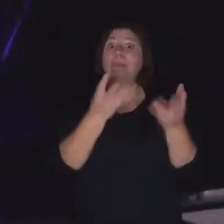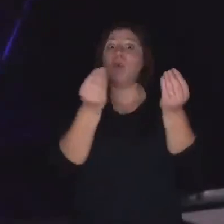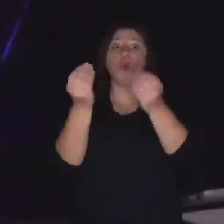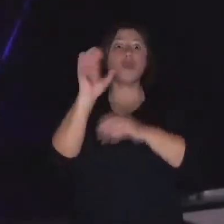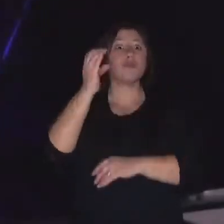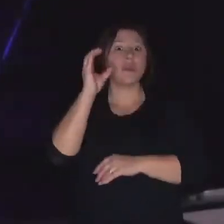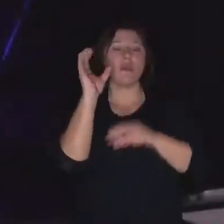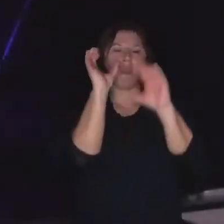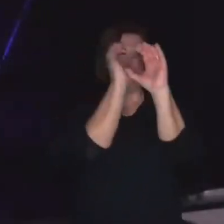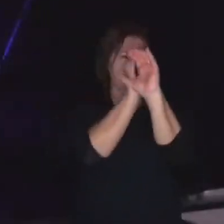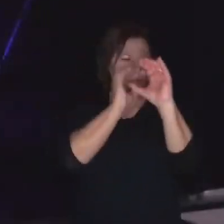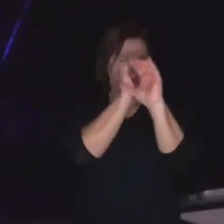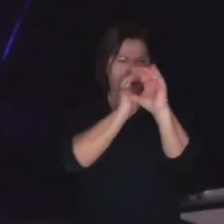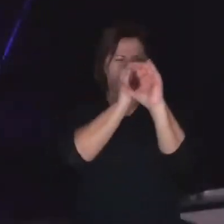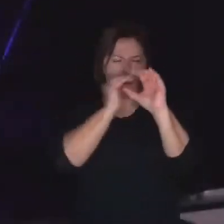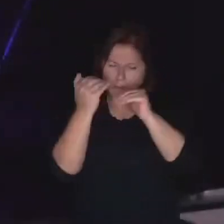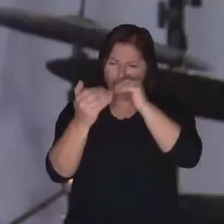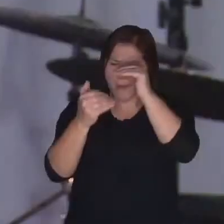pode curar teu filho amanhã através de um remédio.